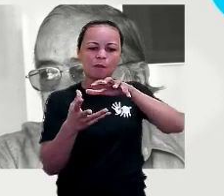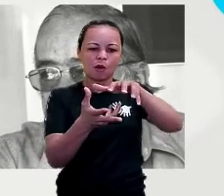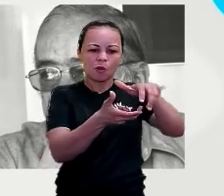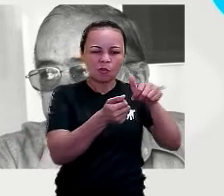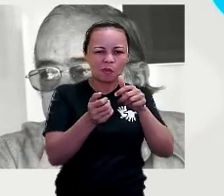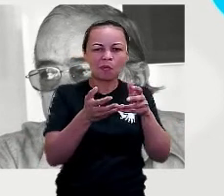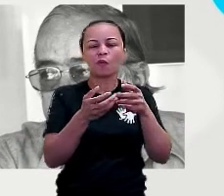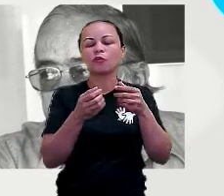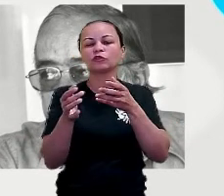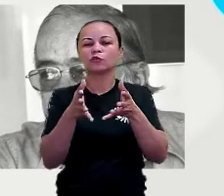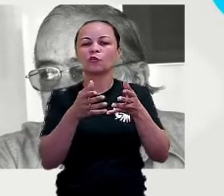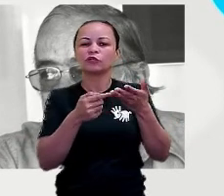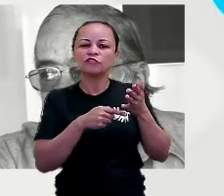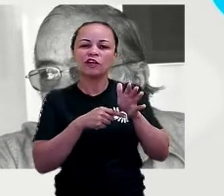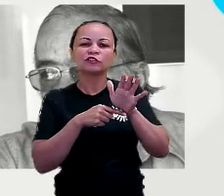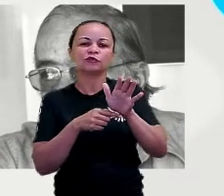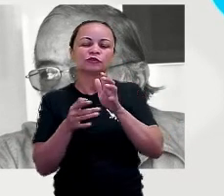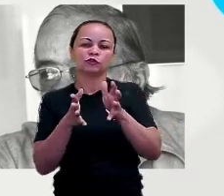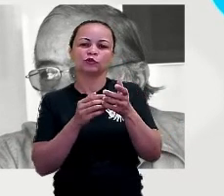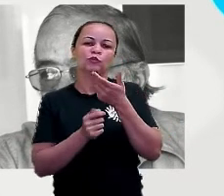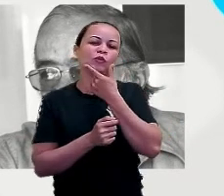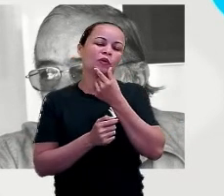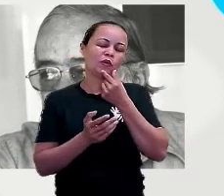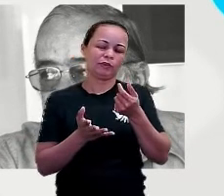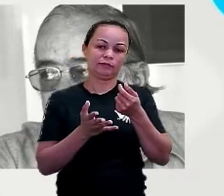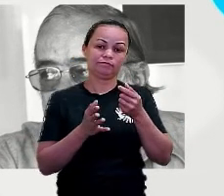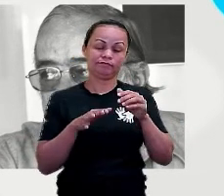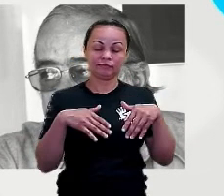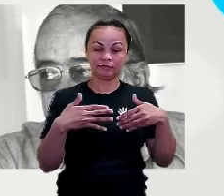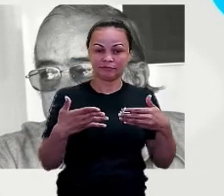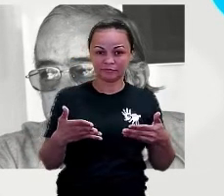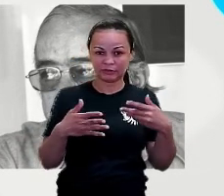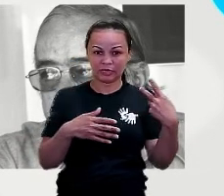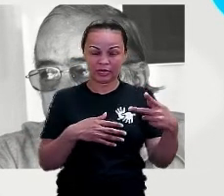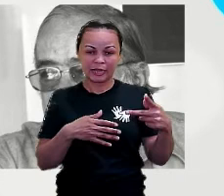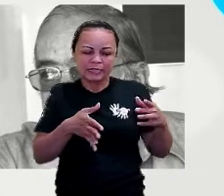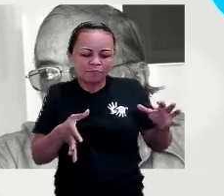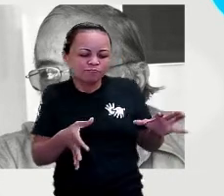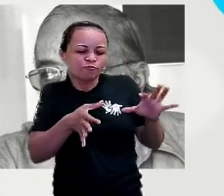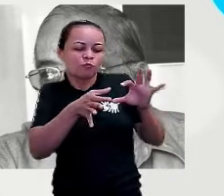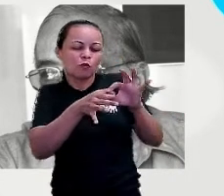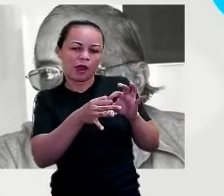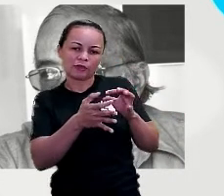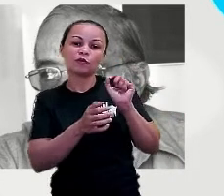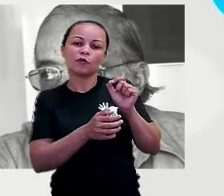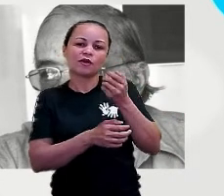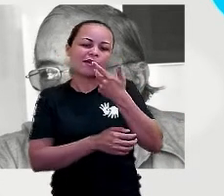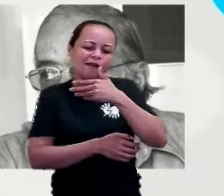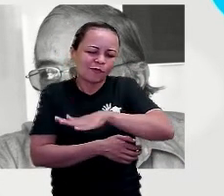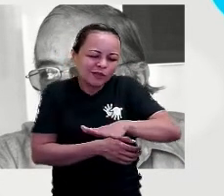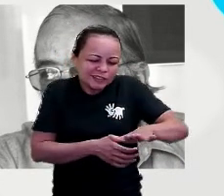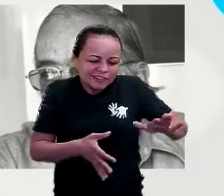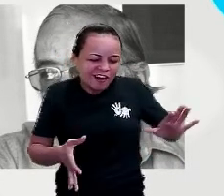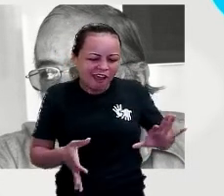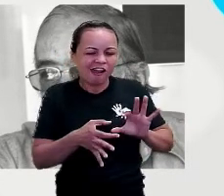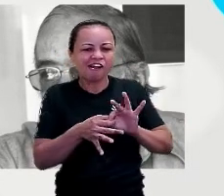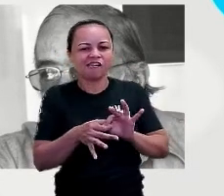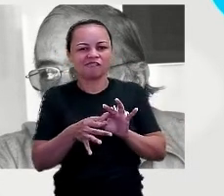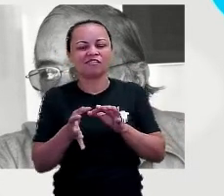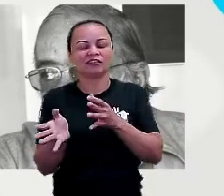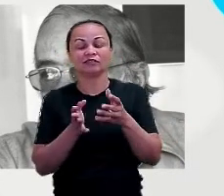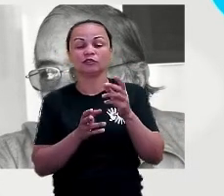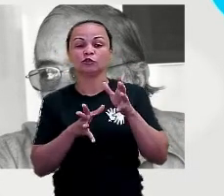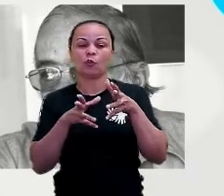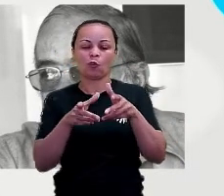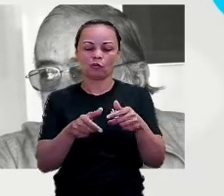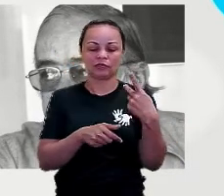de Vinícius de Moraes, que a partir daí estabeleceu um laço com as crianças. Todas as gerações têm